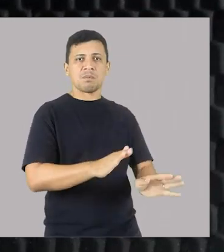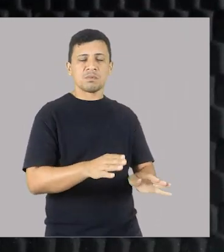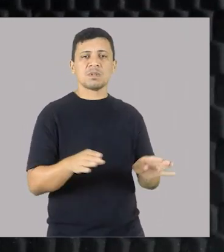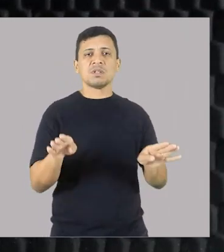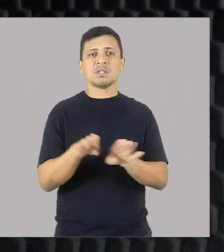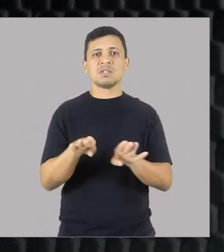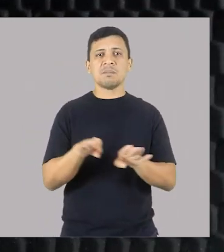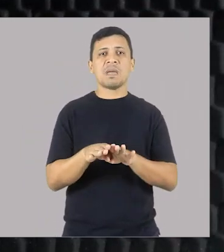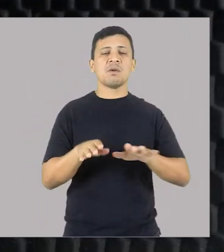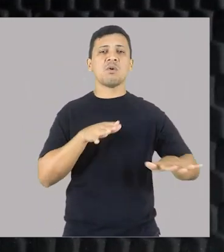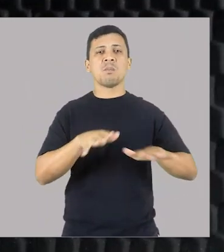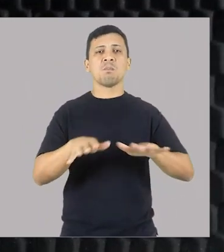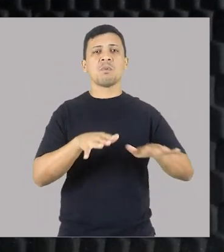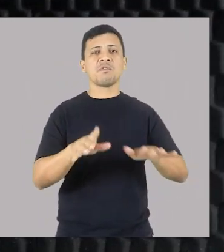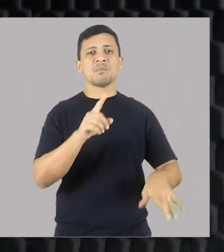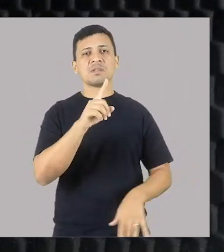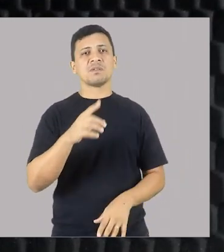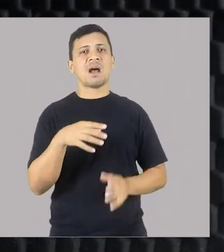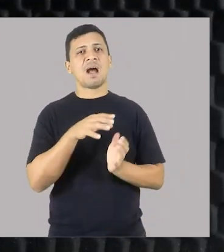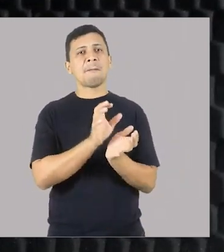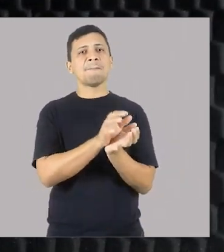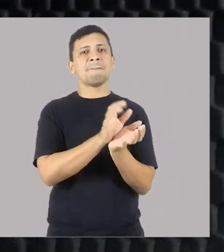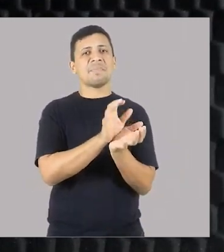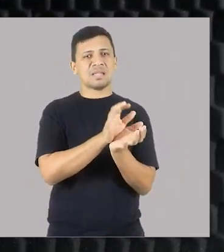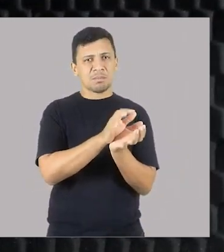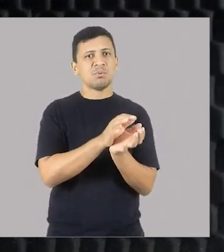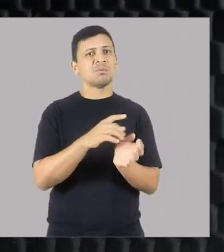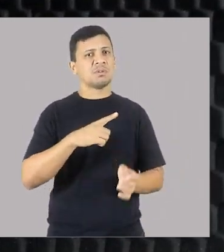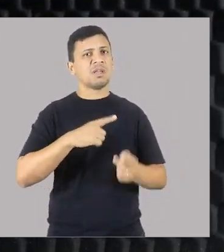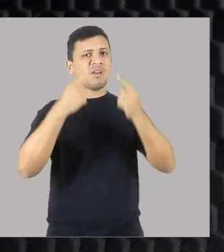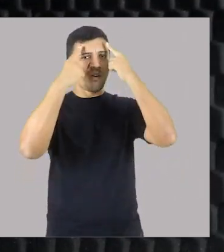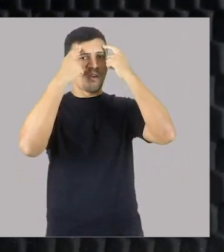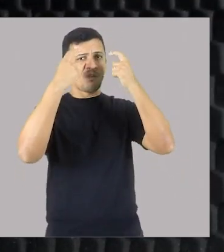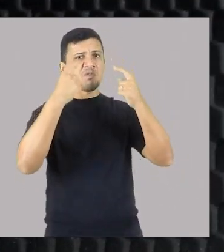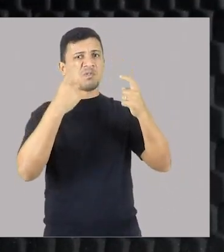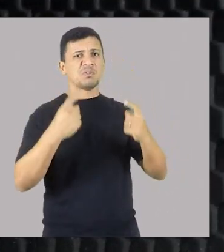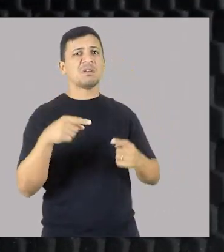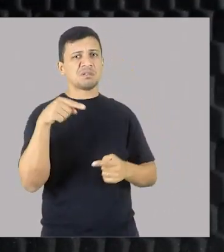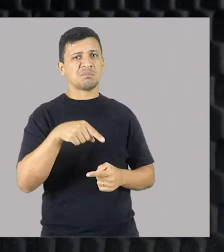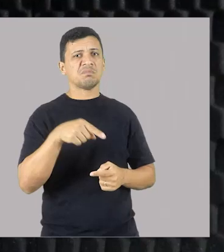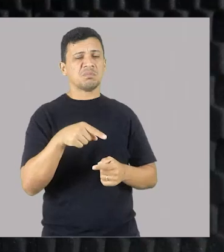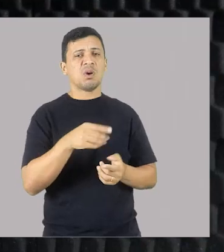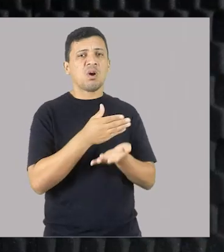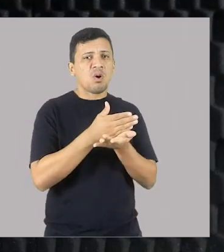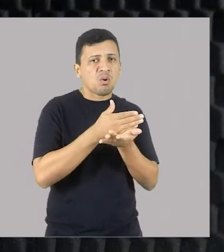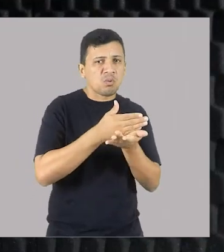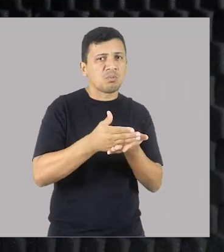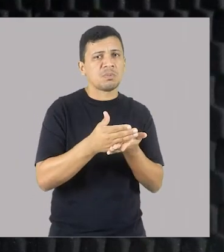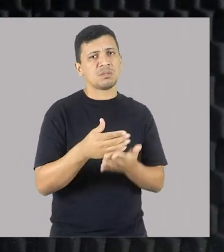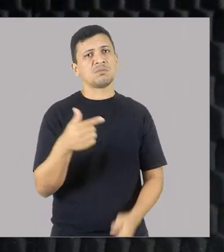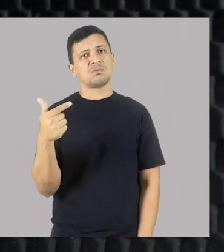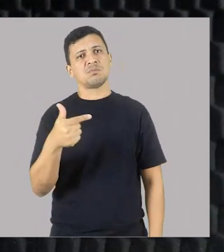Pernambuco. Houve uma violenta repressão ao movimento que ocorre em Pernambuco no começo aqui do segundo reinado,